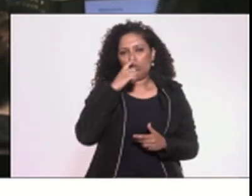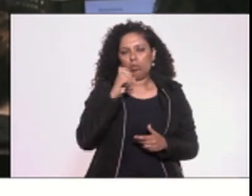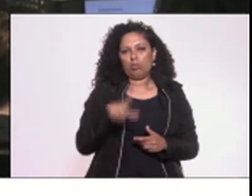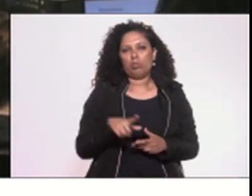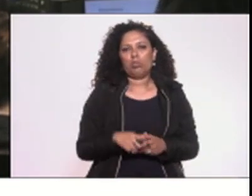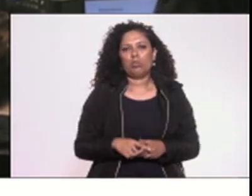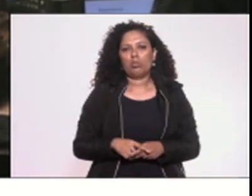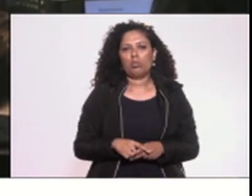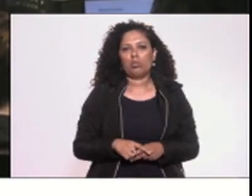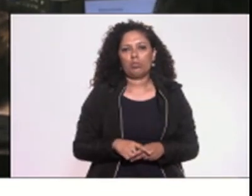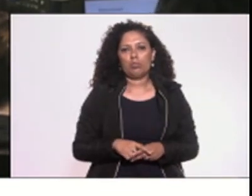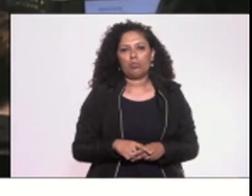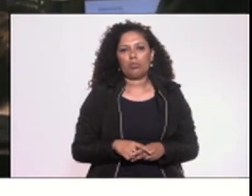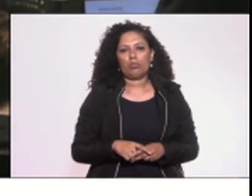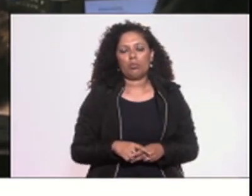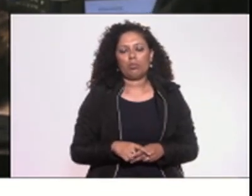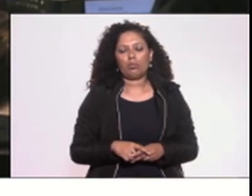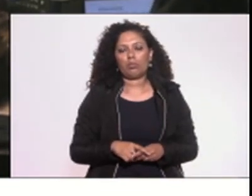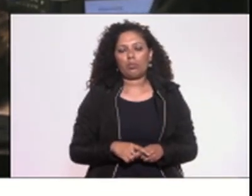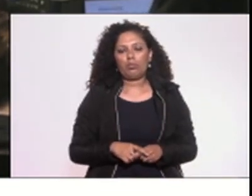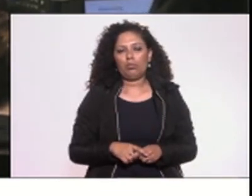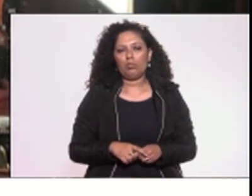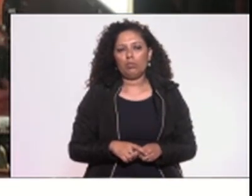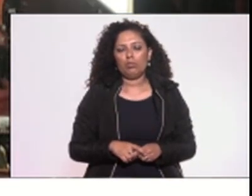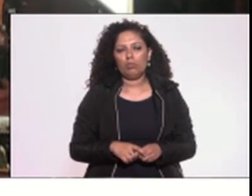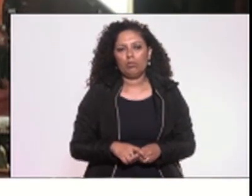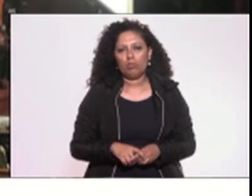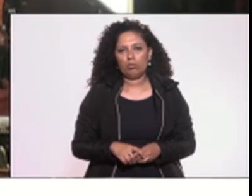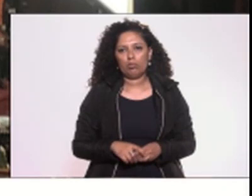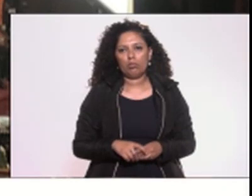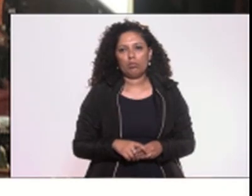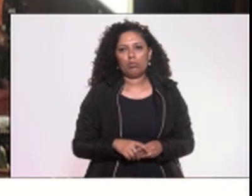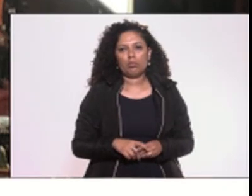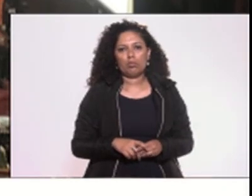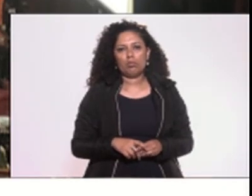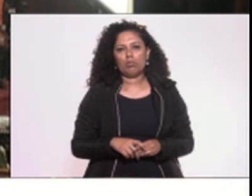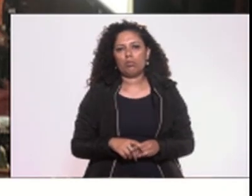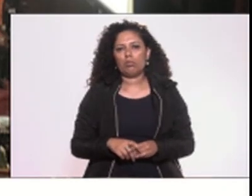2. Então vamos passar. Pode ir.